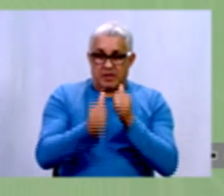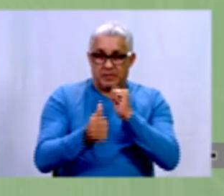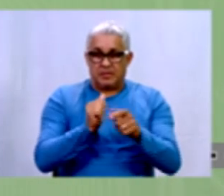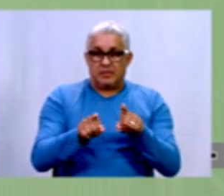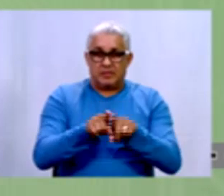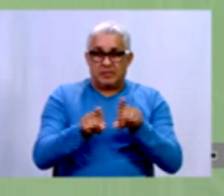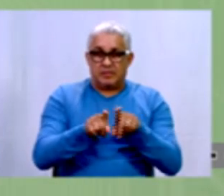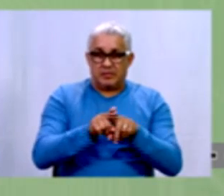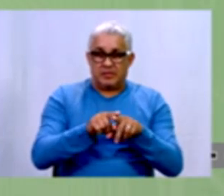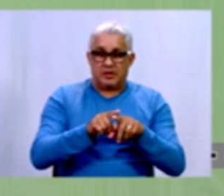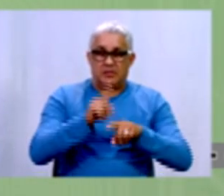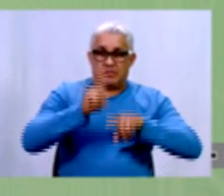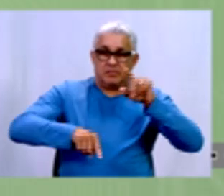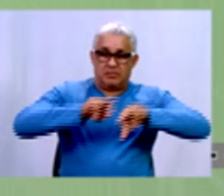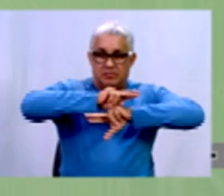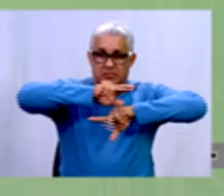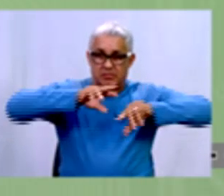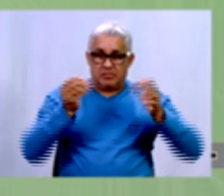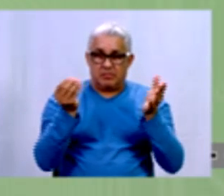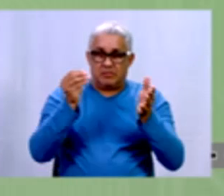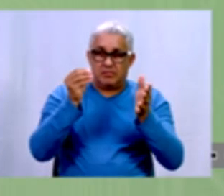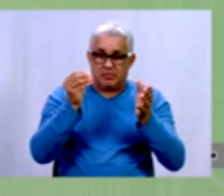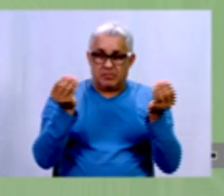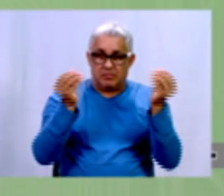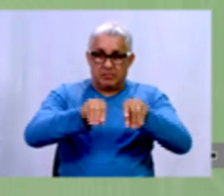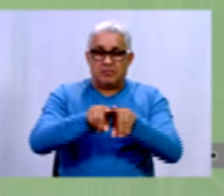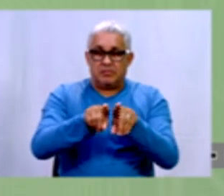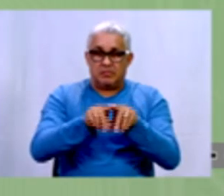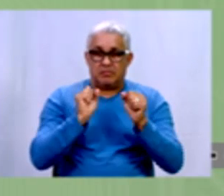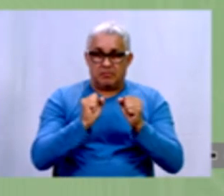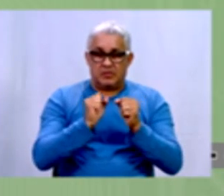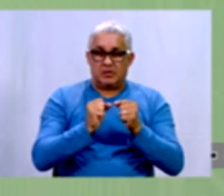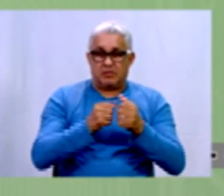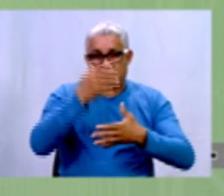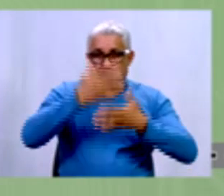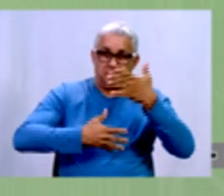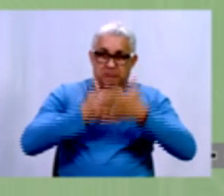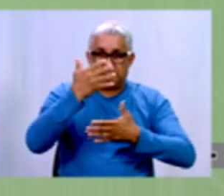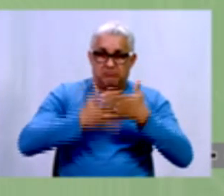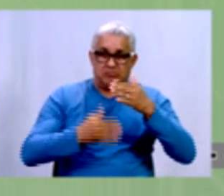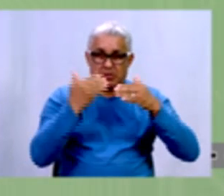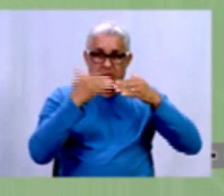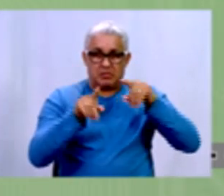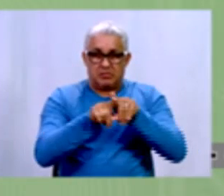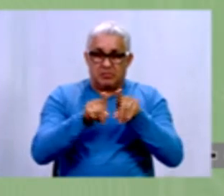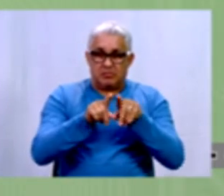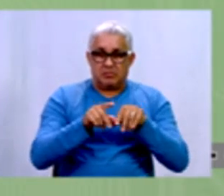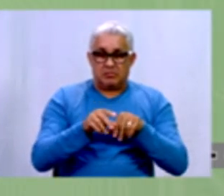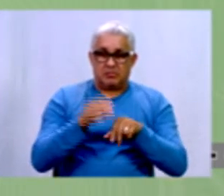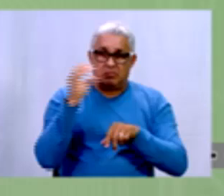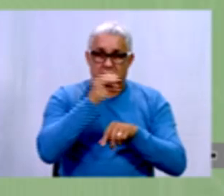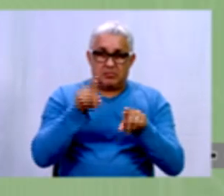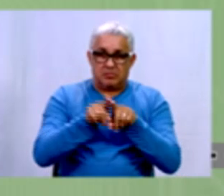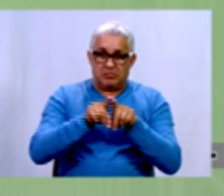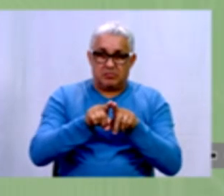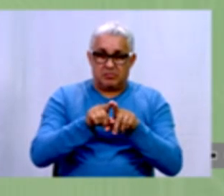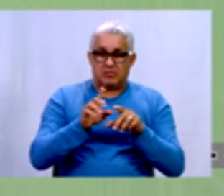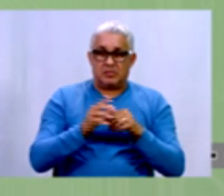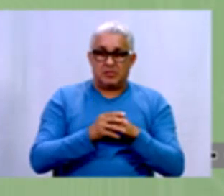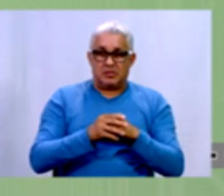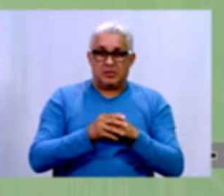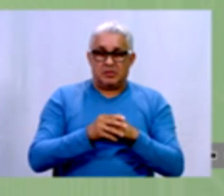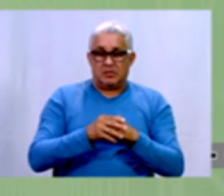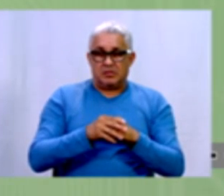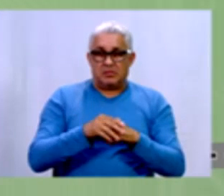de produtos, pode conflitar com os objetivos de velocidade e flexibilidade